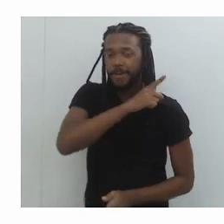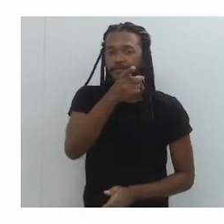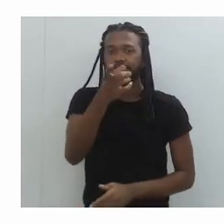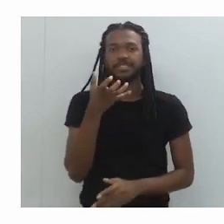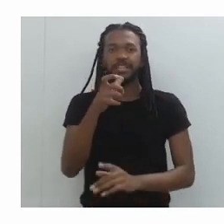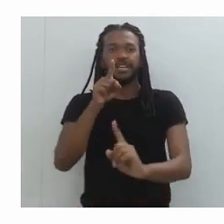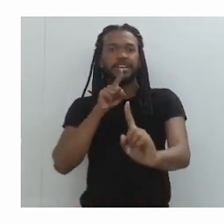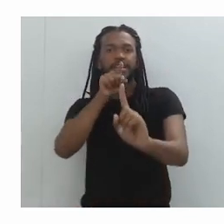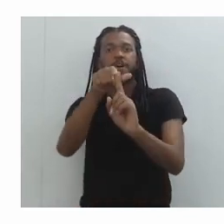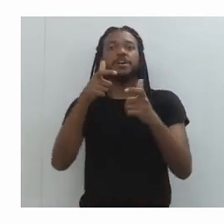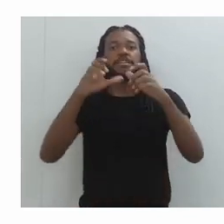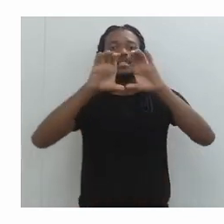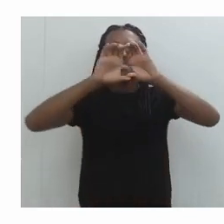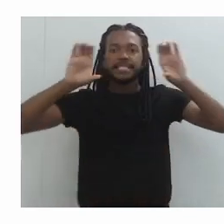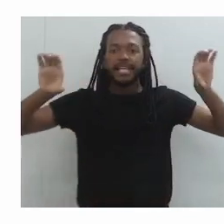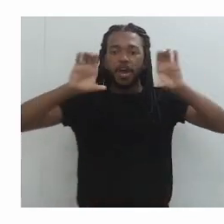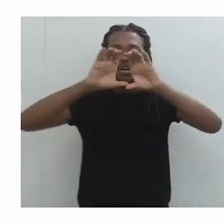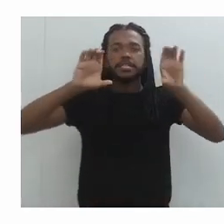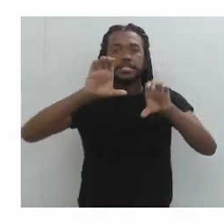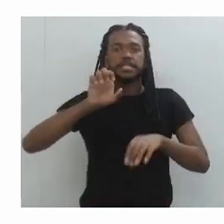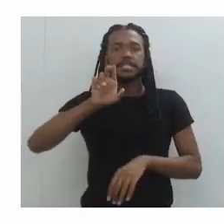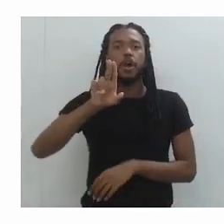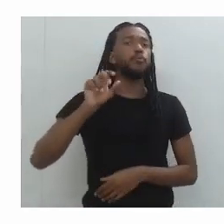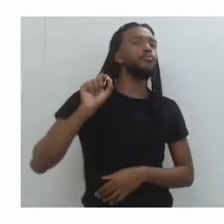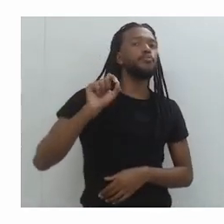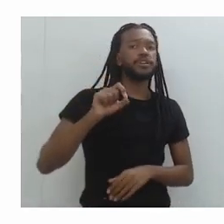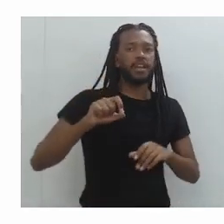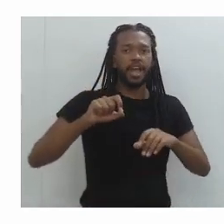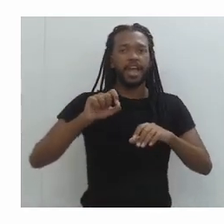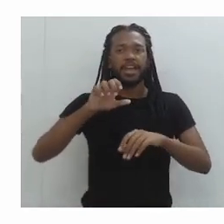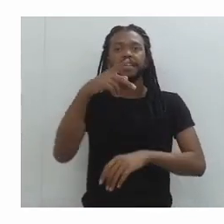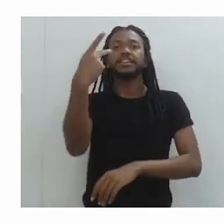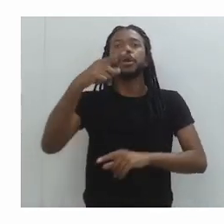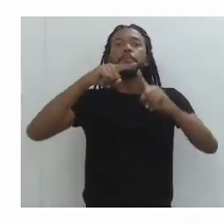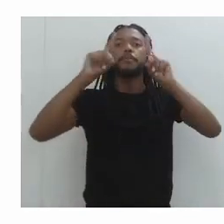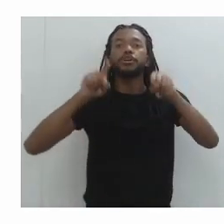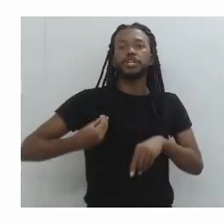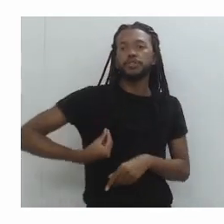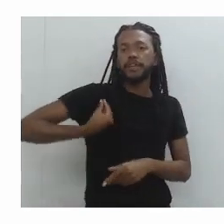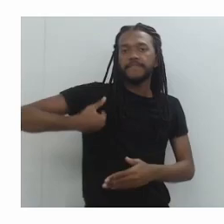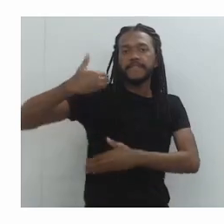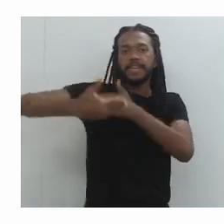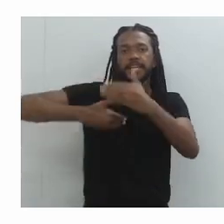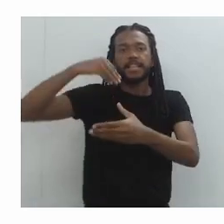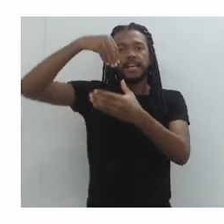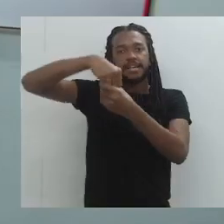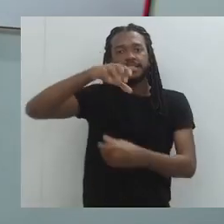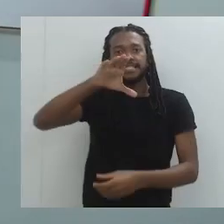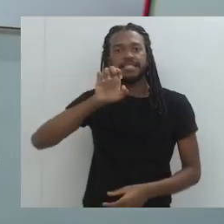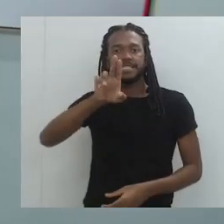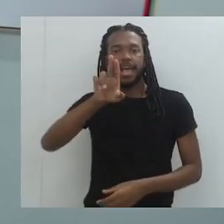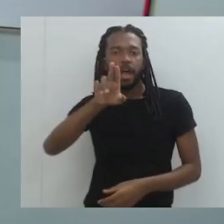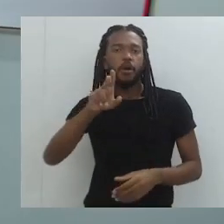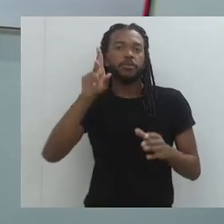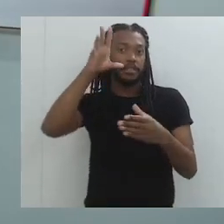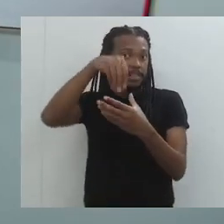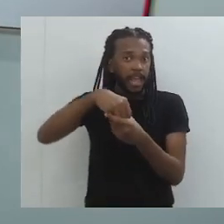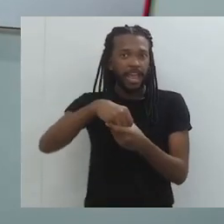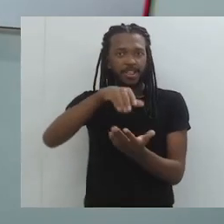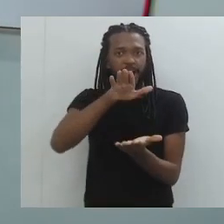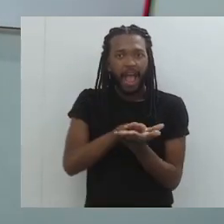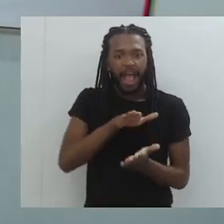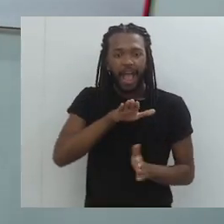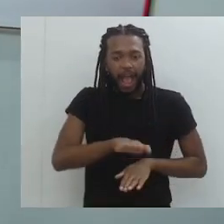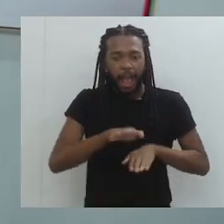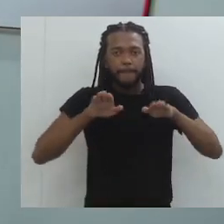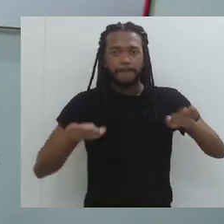chegar no céu. O que é o céu para você? Qual o seu projeto de vida no céu da amarelinha? É